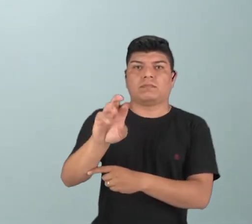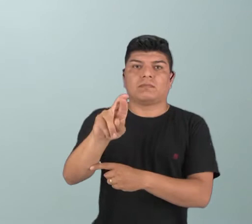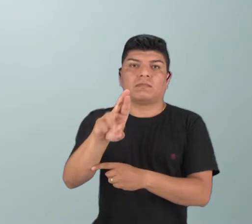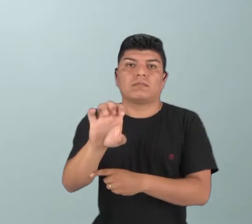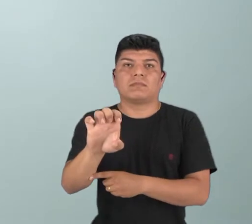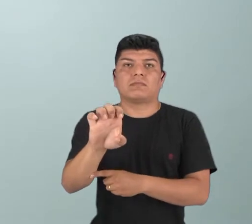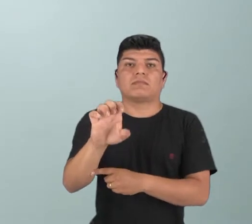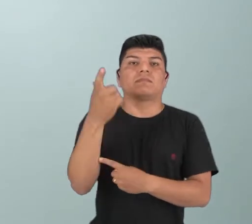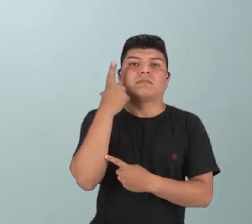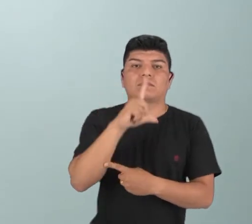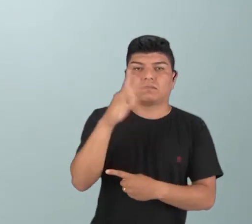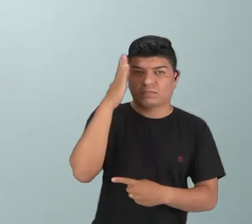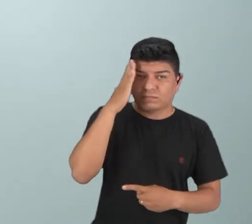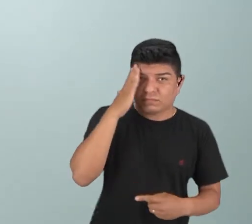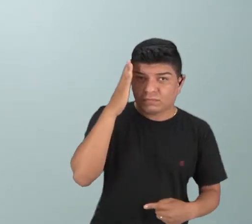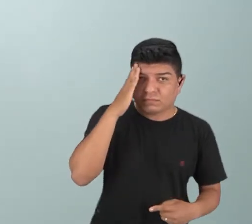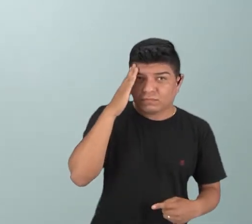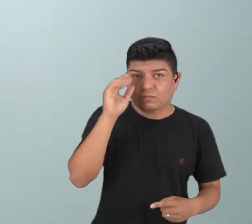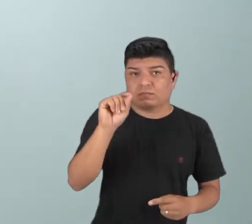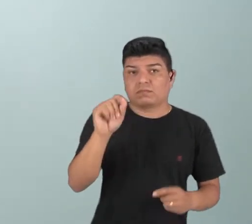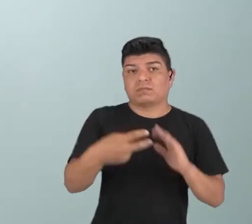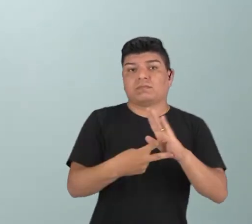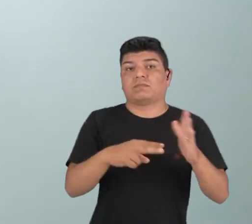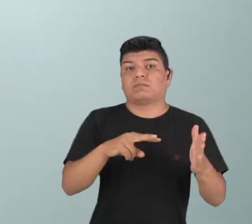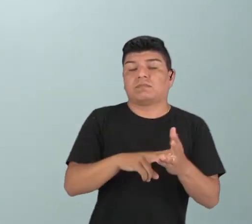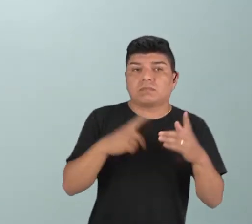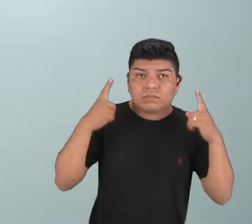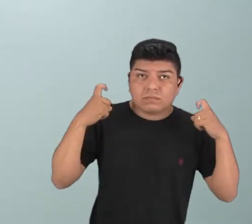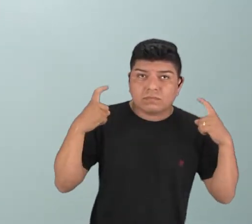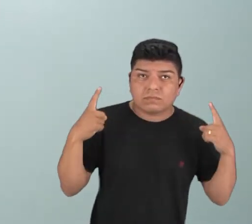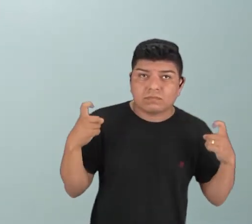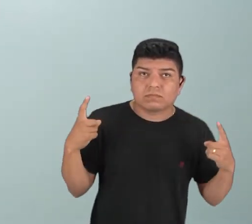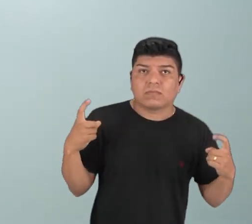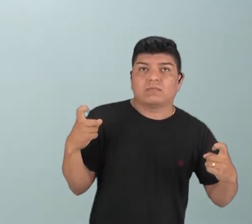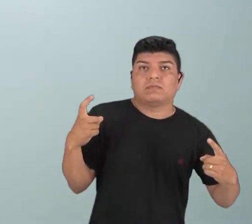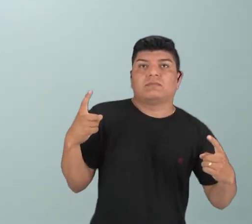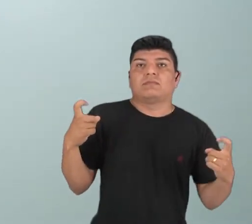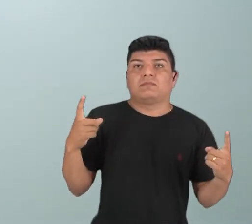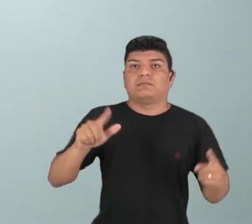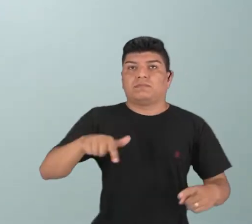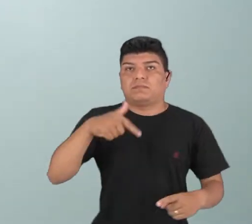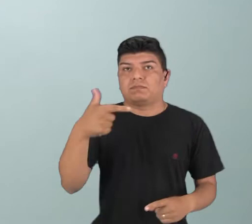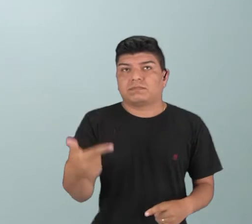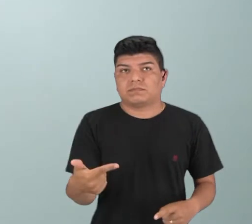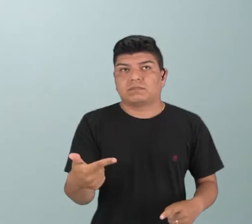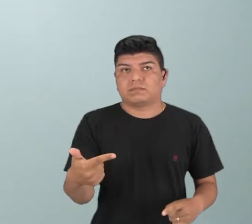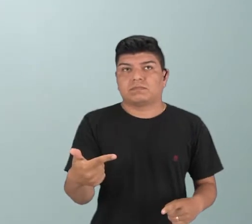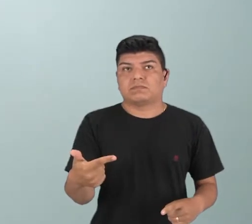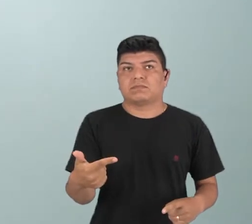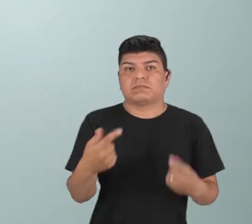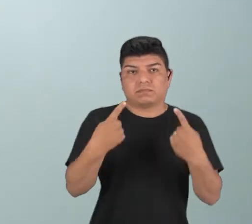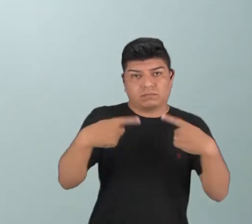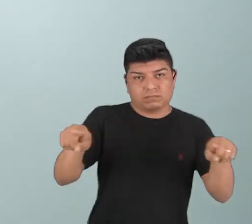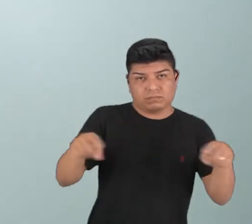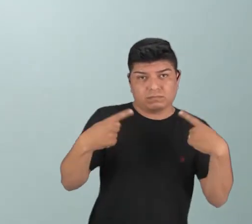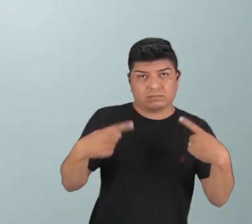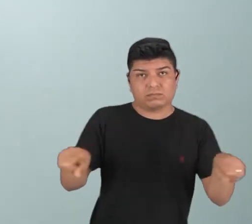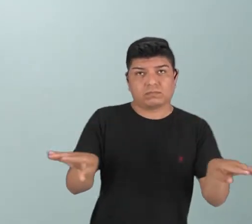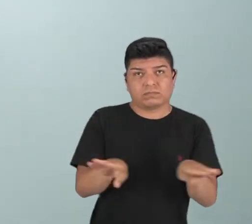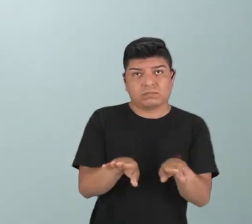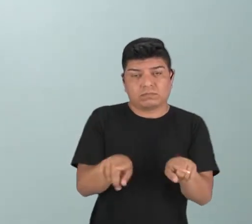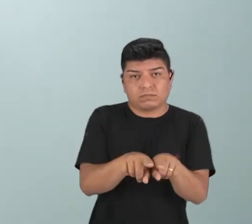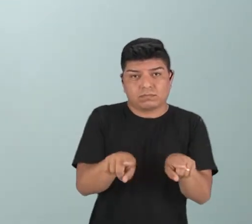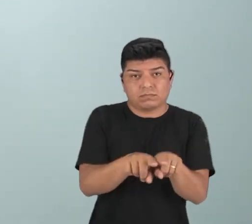com que a gente venha saber o que é o som de uma coisa para outra, certo? Então, na música também